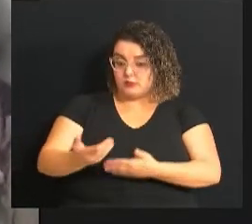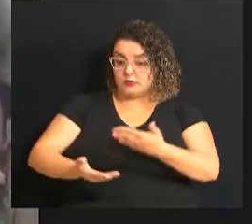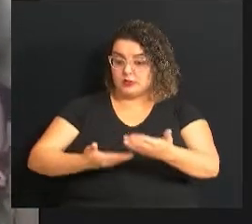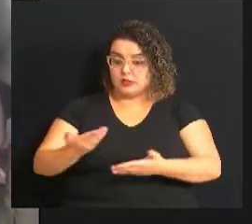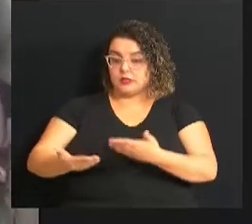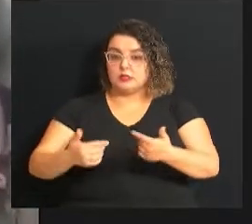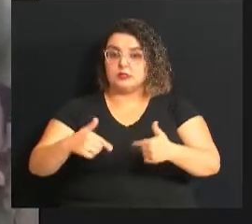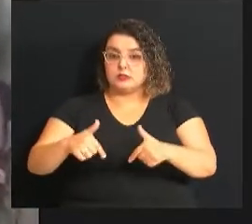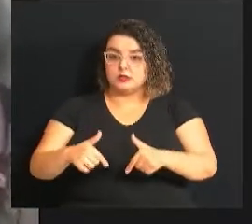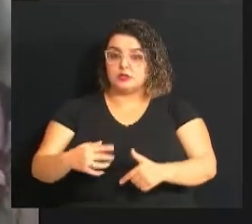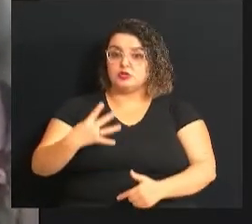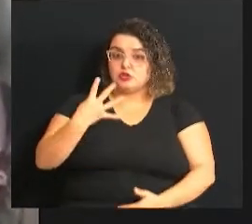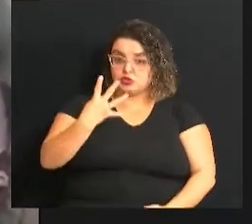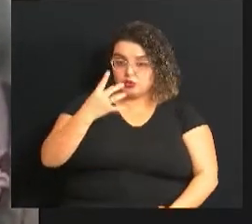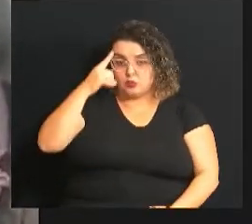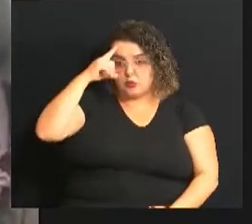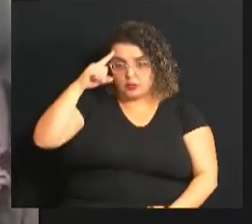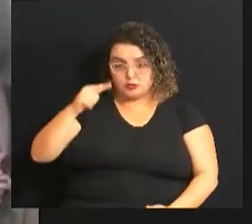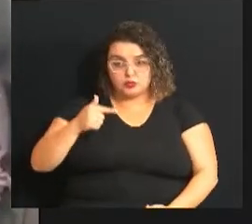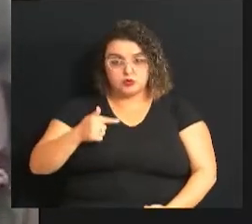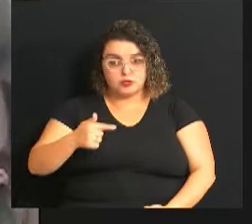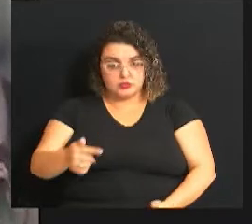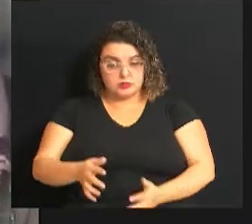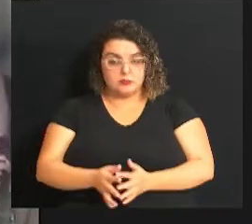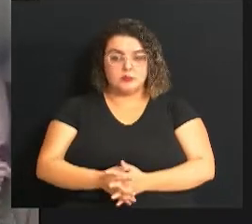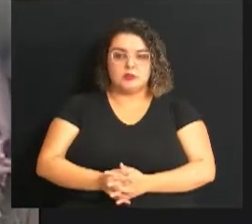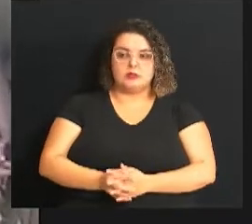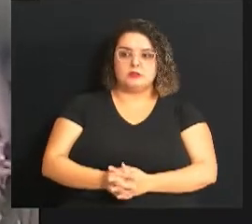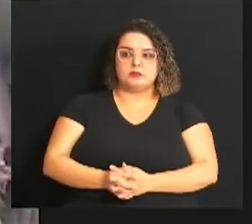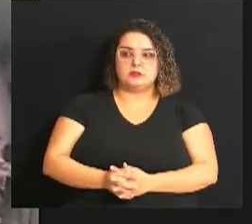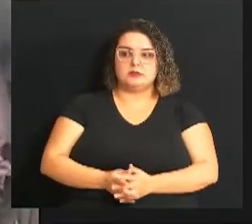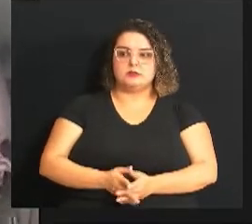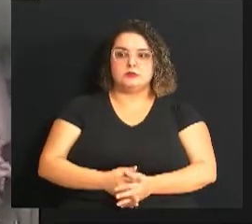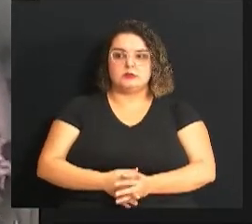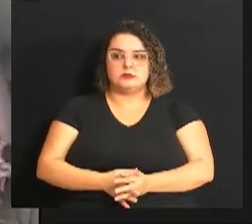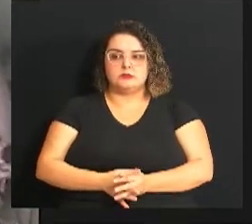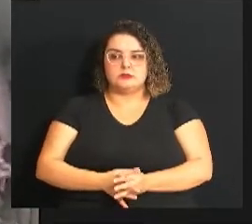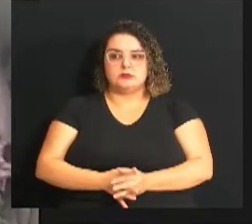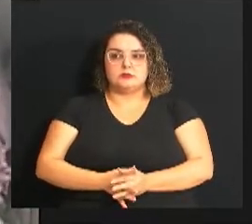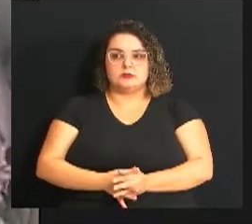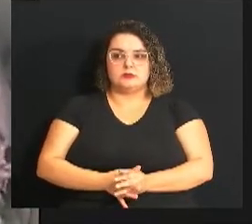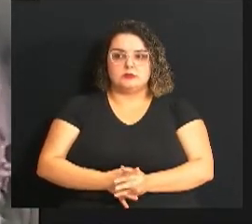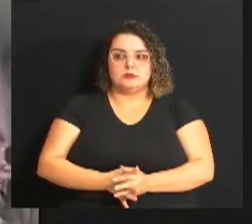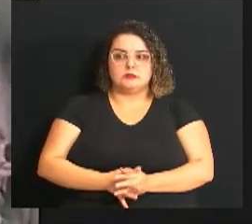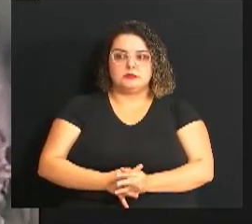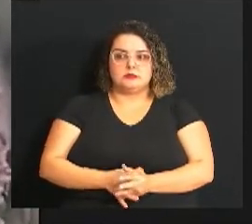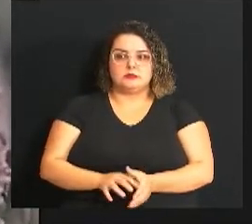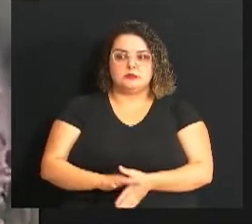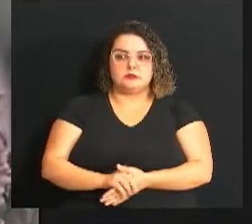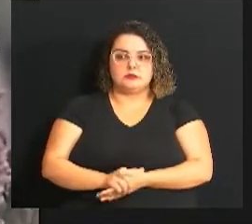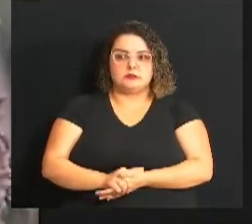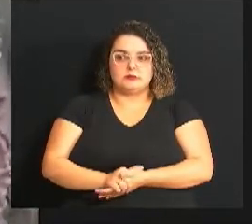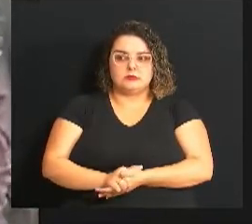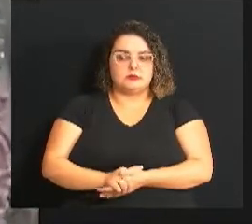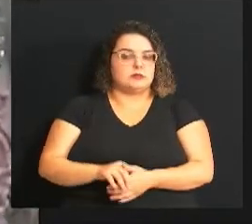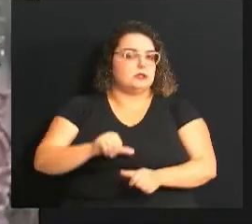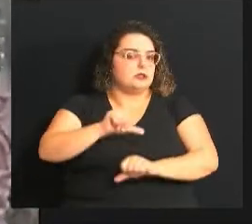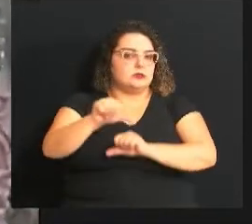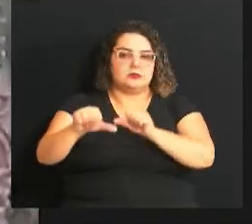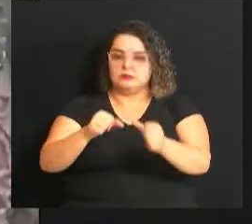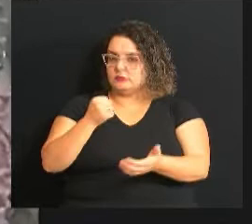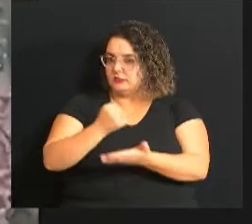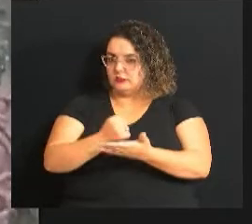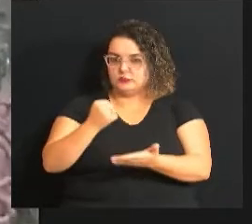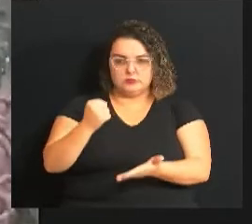de 4 dias semanais, tá? E não fizer nenhum tipo de alteração no contrato de